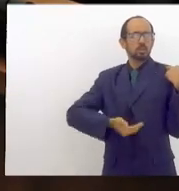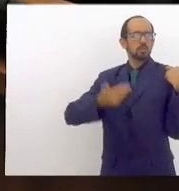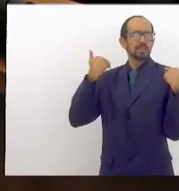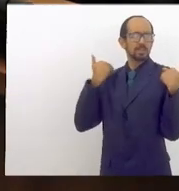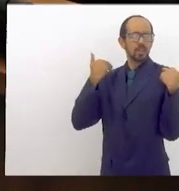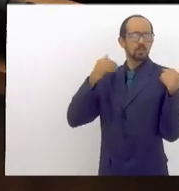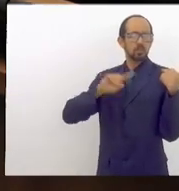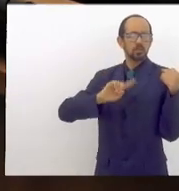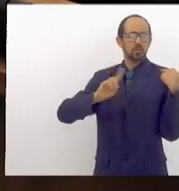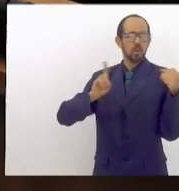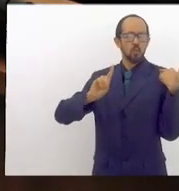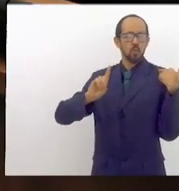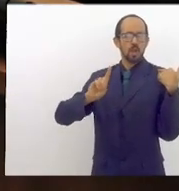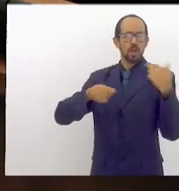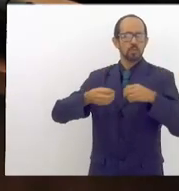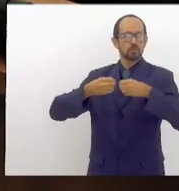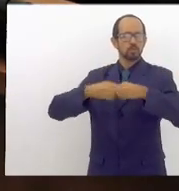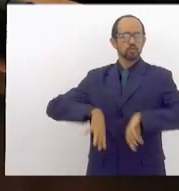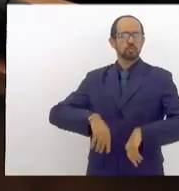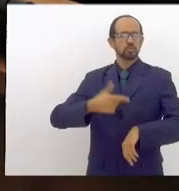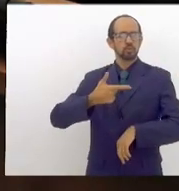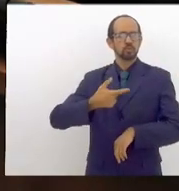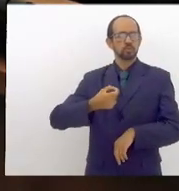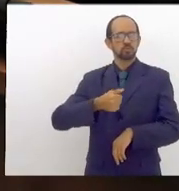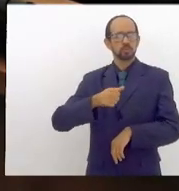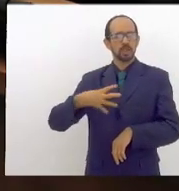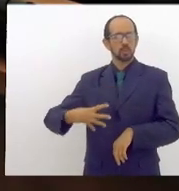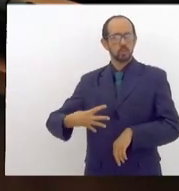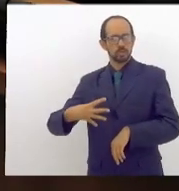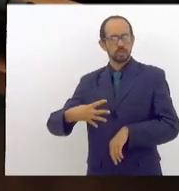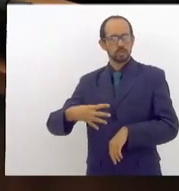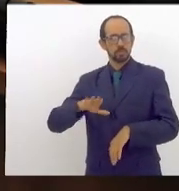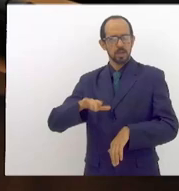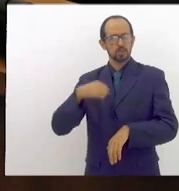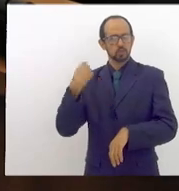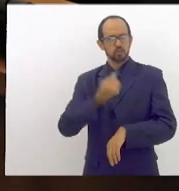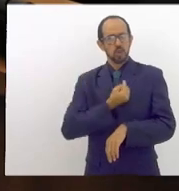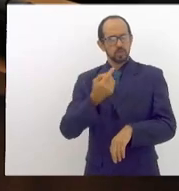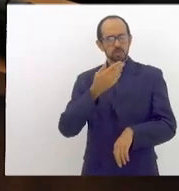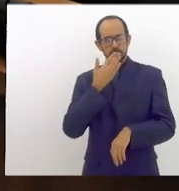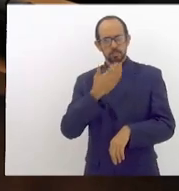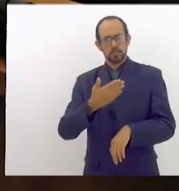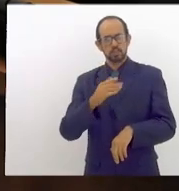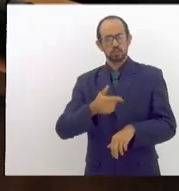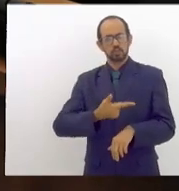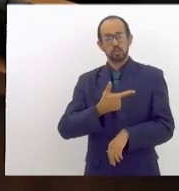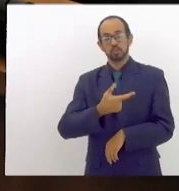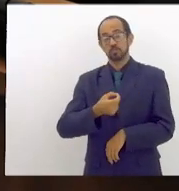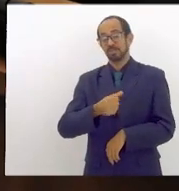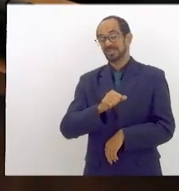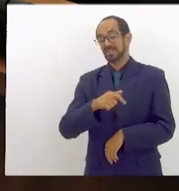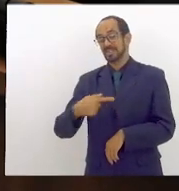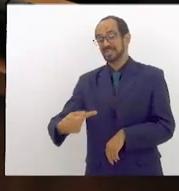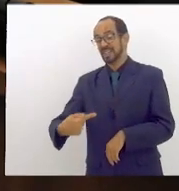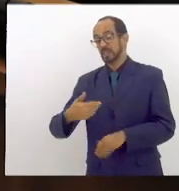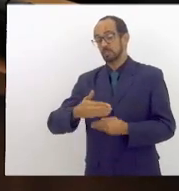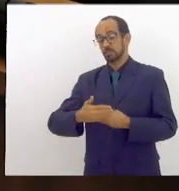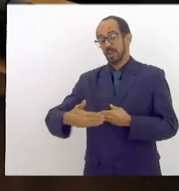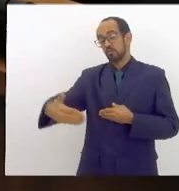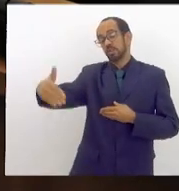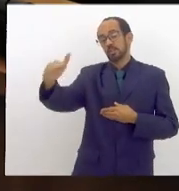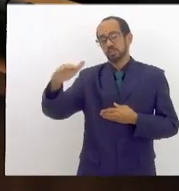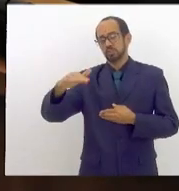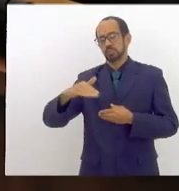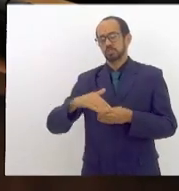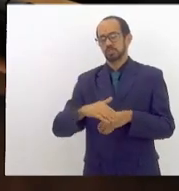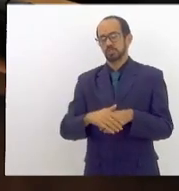as perdas são desde 2014 mas nós estamos reivindicando a recomposição referente ao período de 2017 para cá